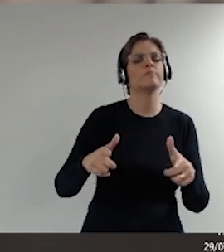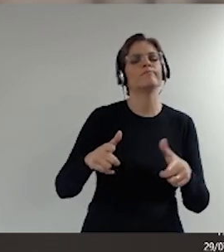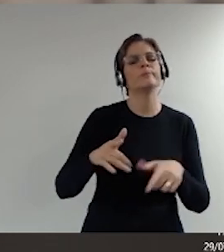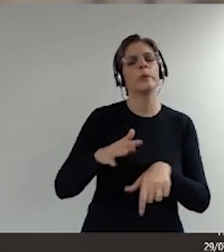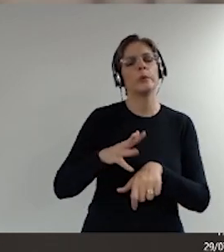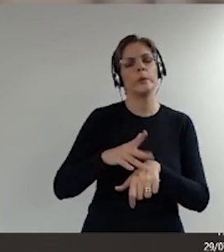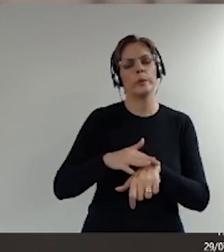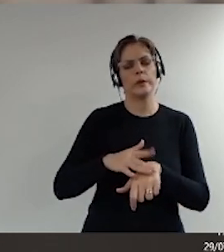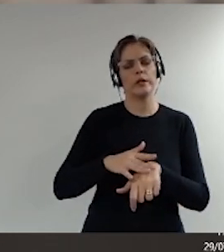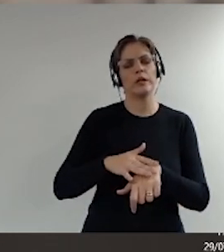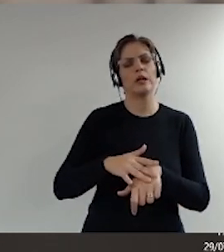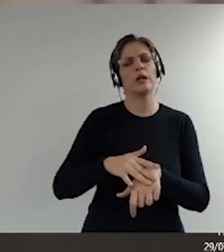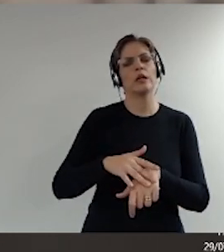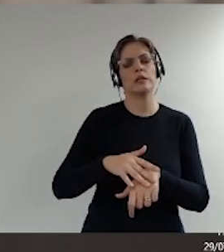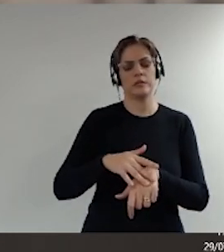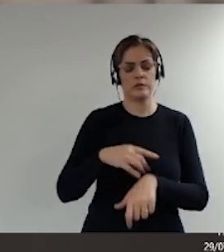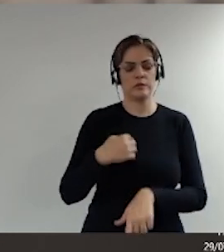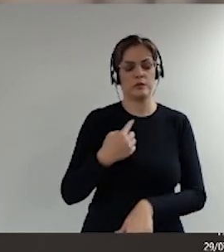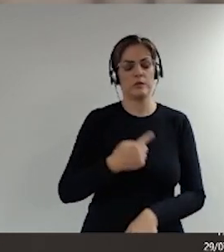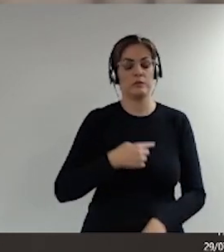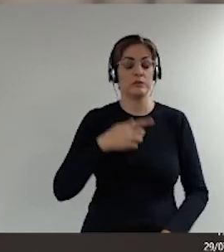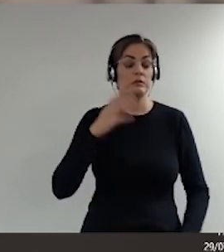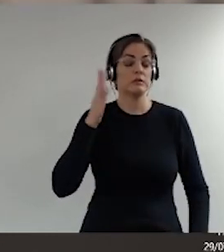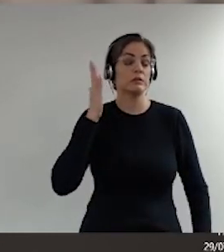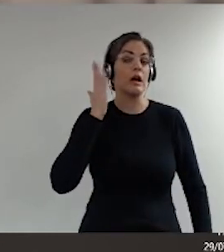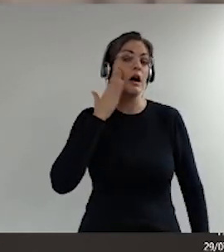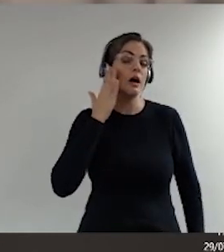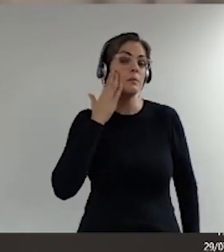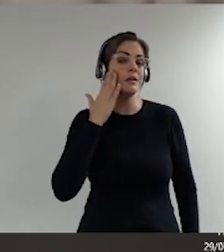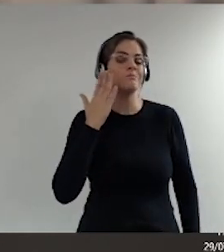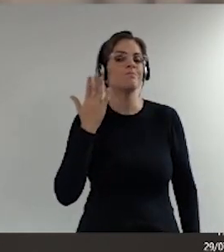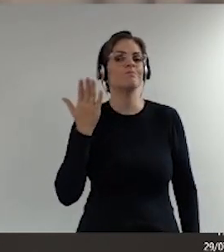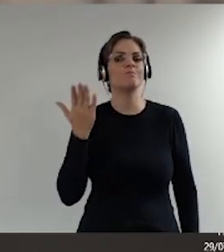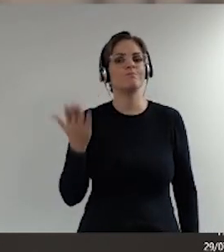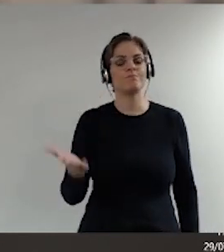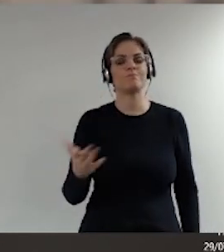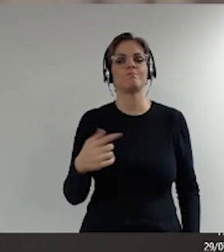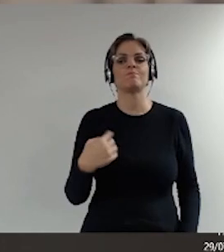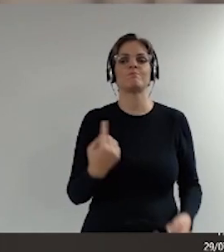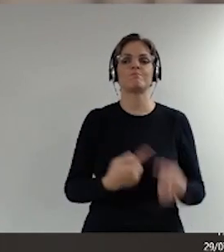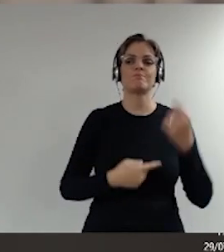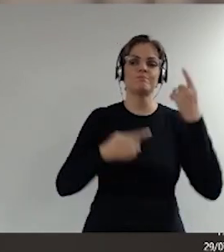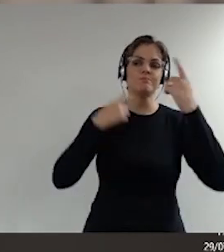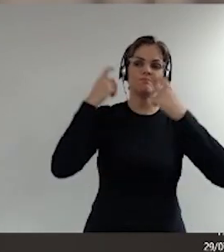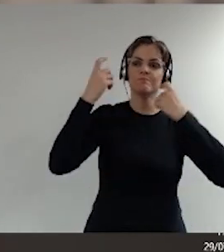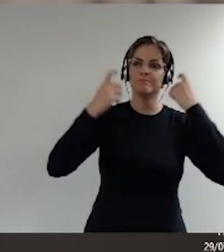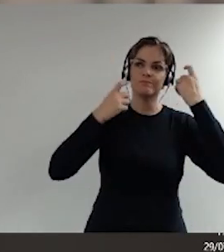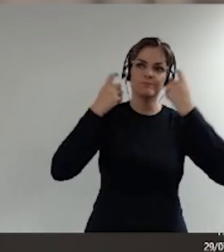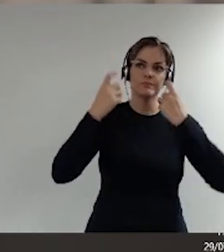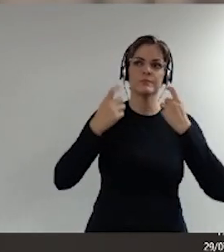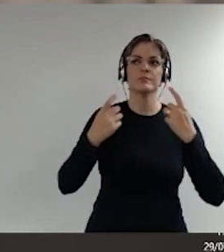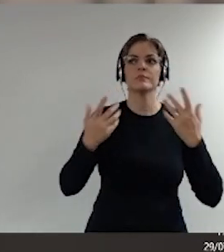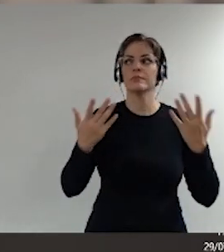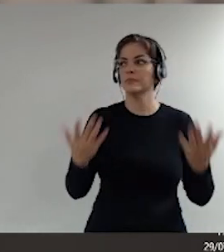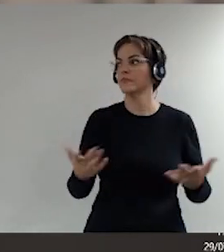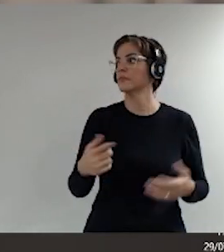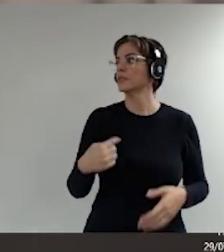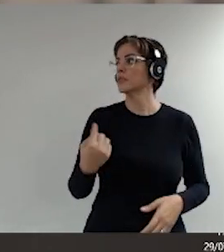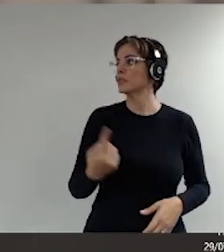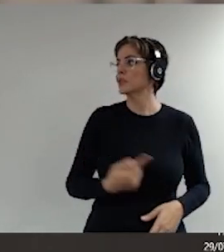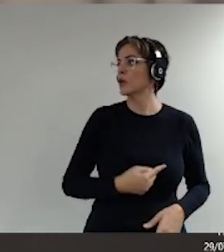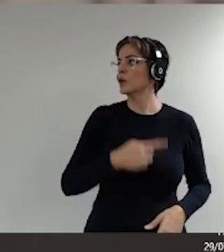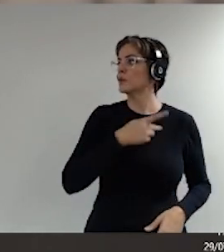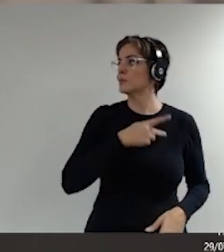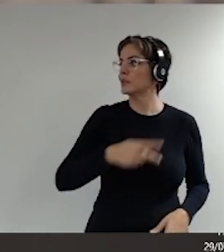né, que vieram ao conhecimento, e a preocupação de cada um de nós. Inclusive, nós, presidentes de Caixa,